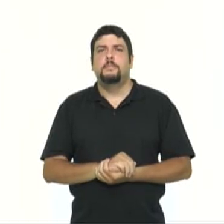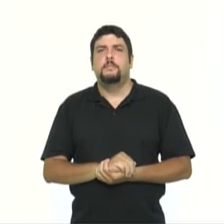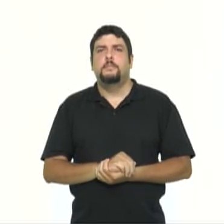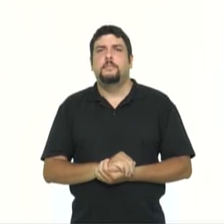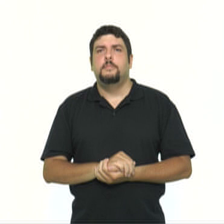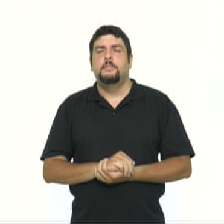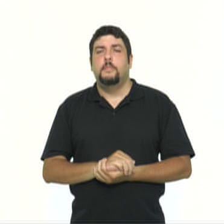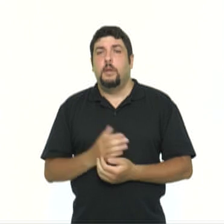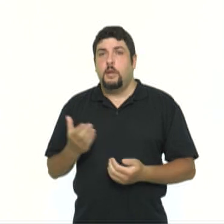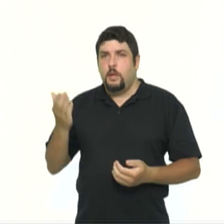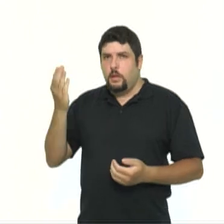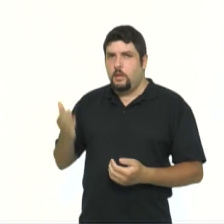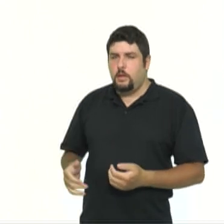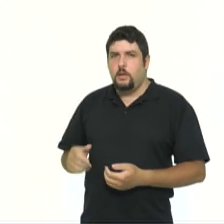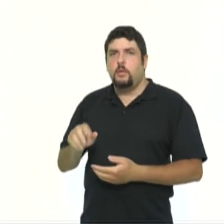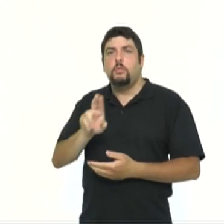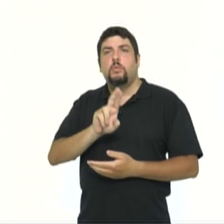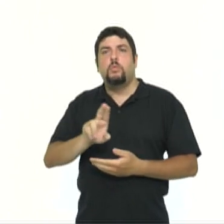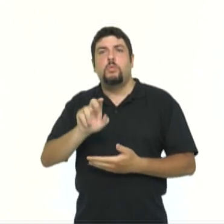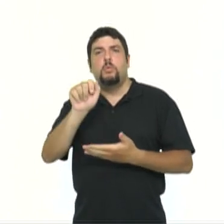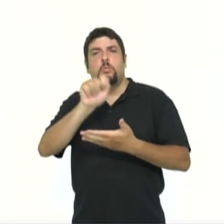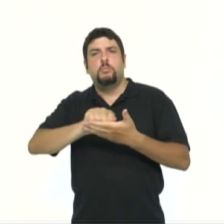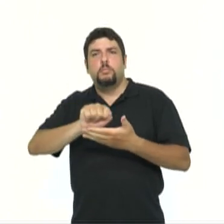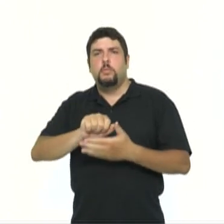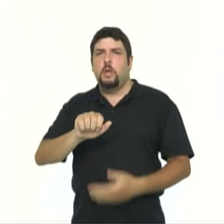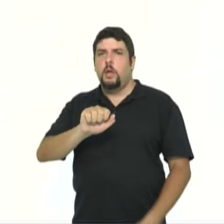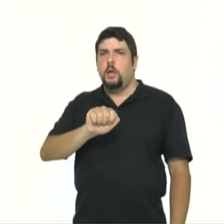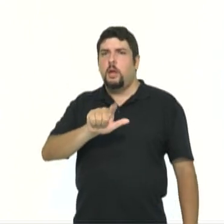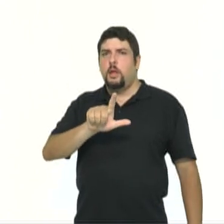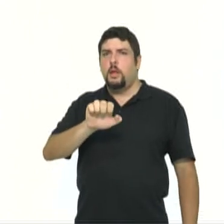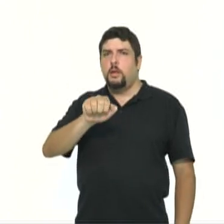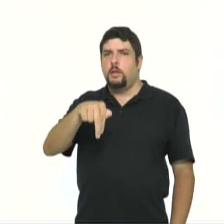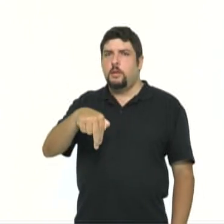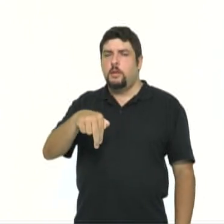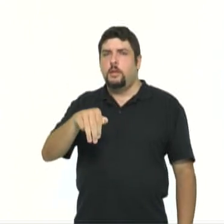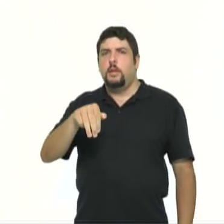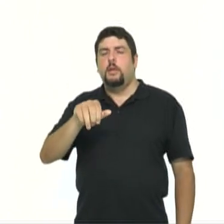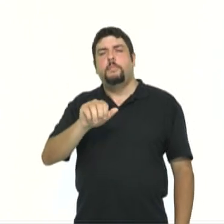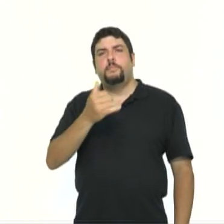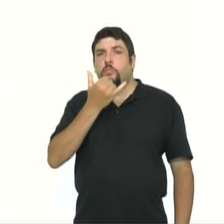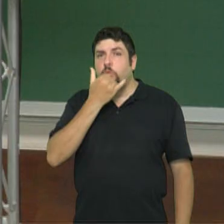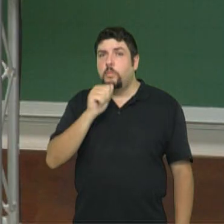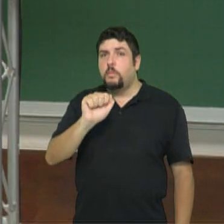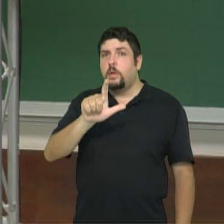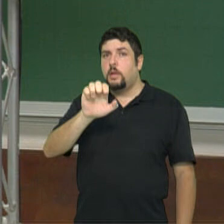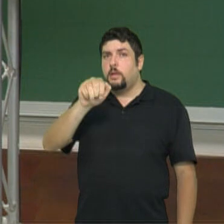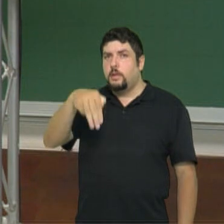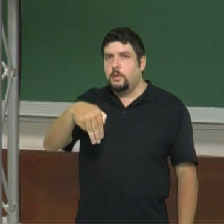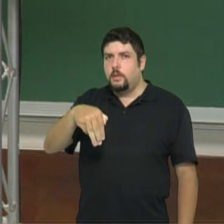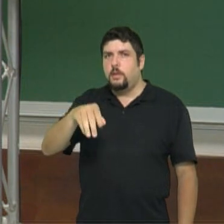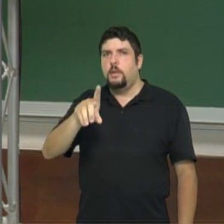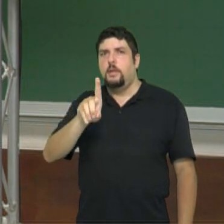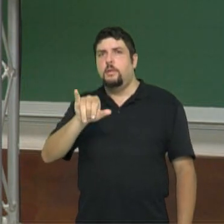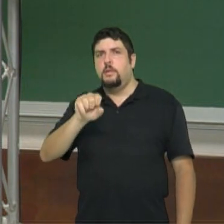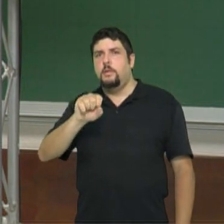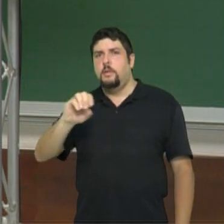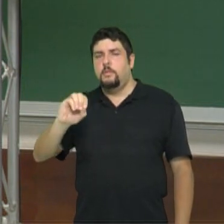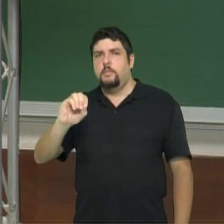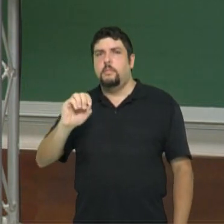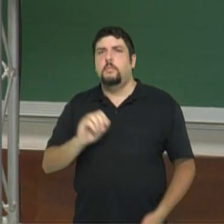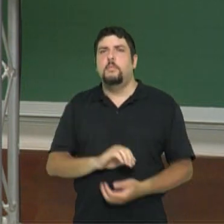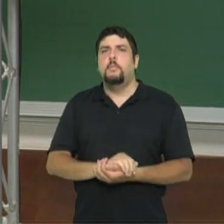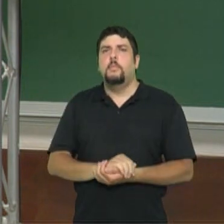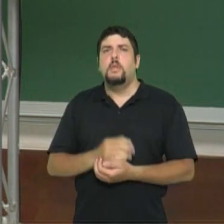A estudante utilizou o além disso, olha lá. Além disso, então ela está retomando a ideia, ela está utilizando